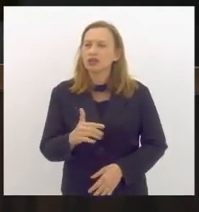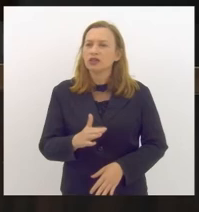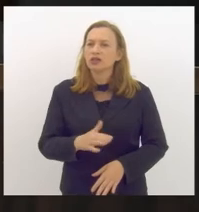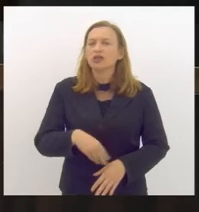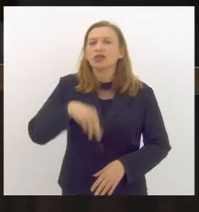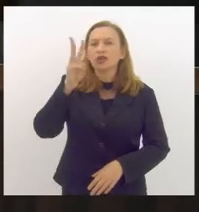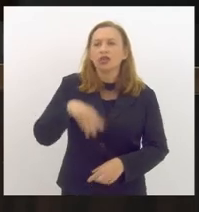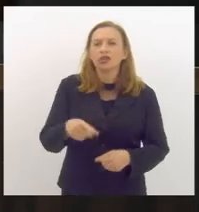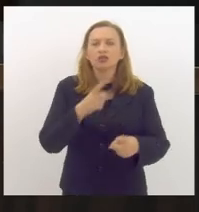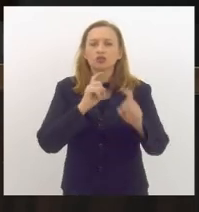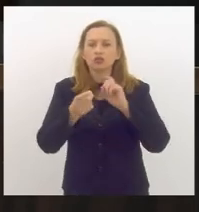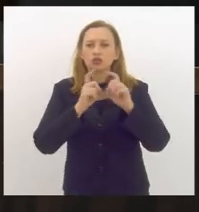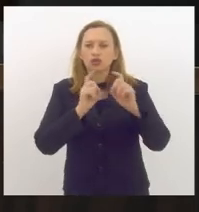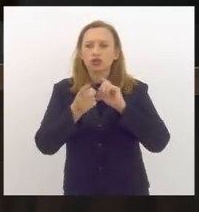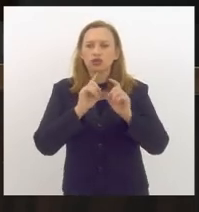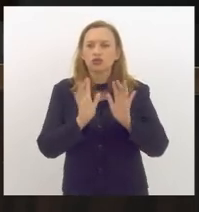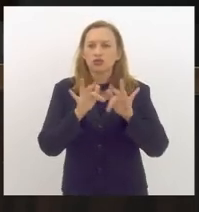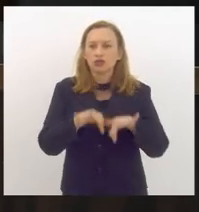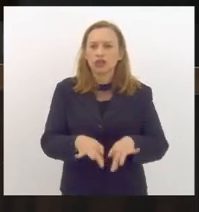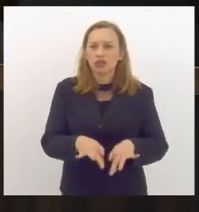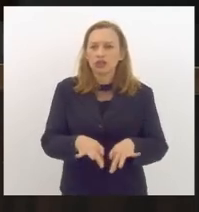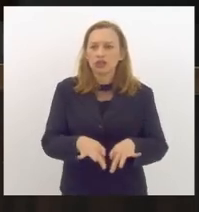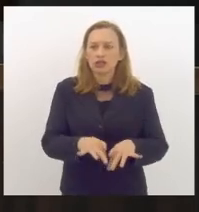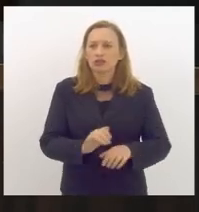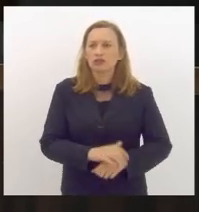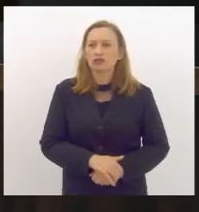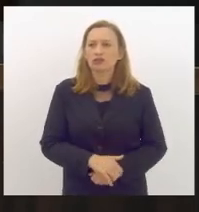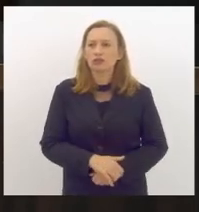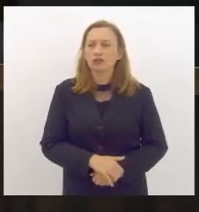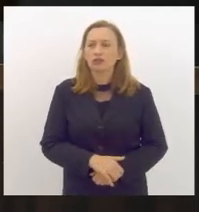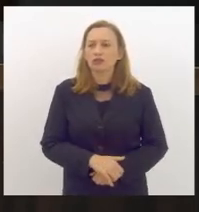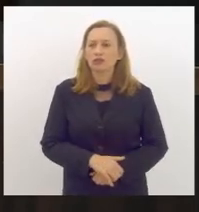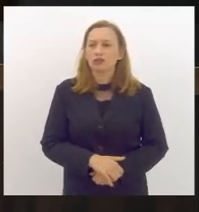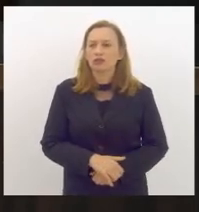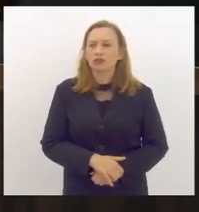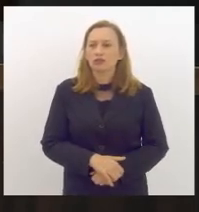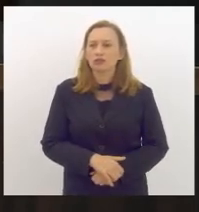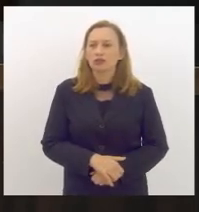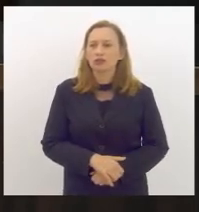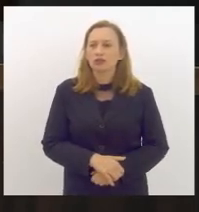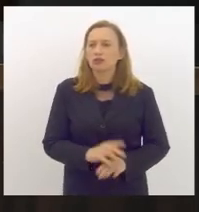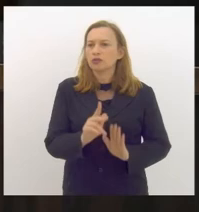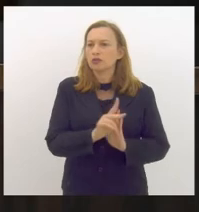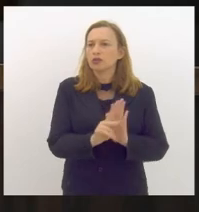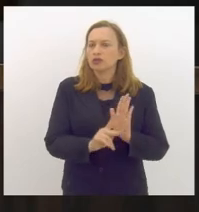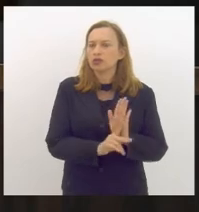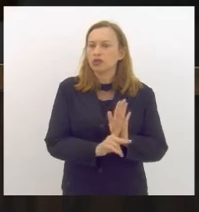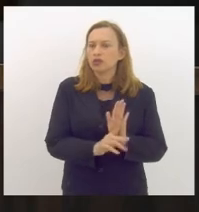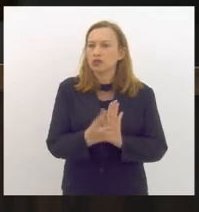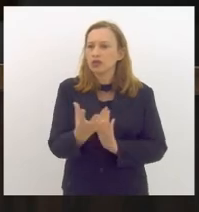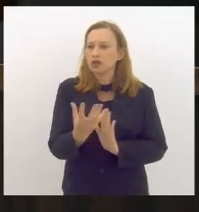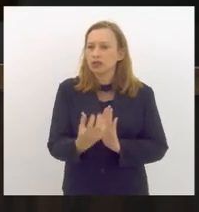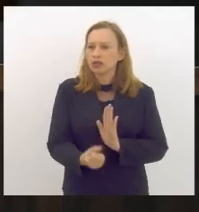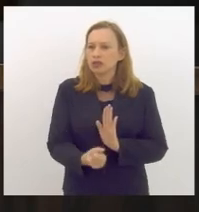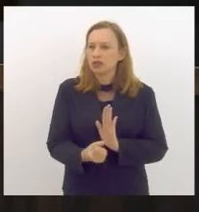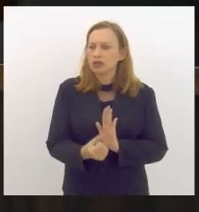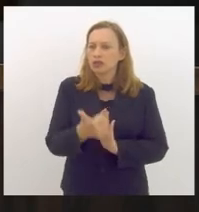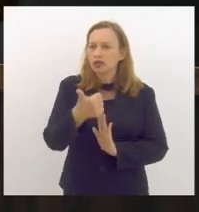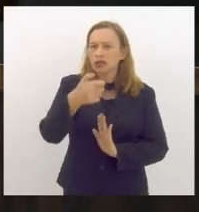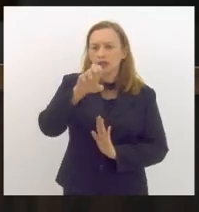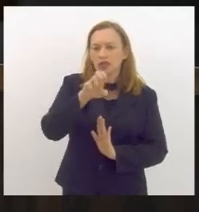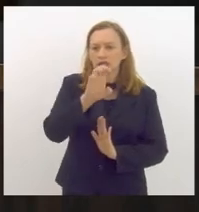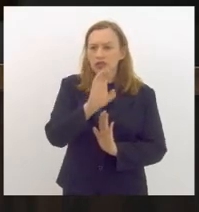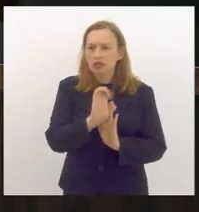queira discutir, encerrada a discussão, o presente projeto recebeu